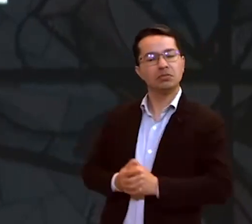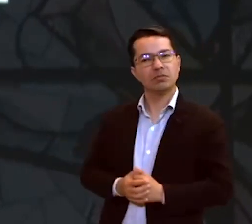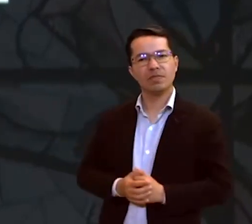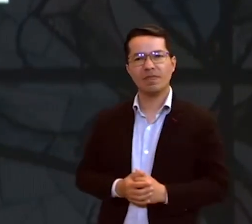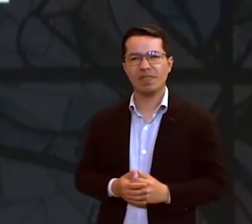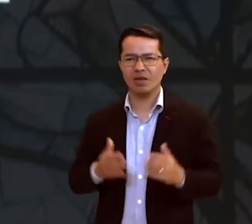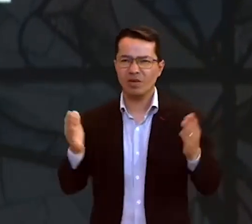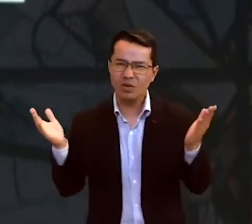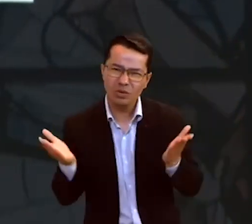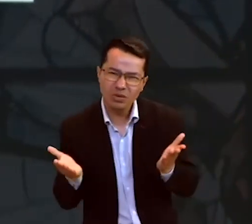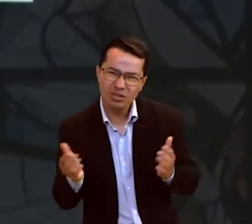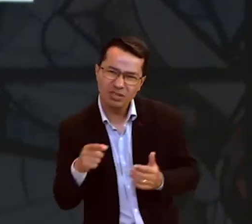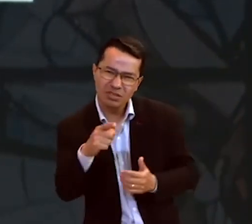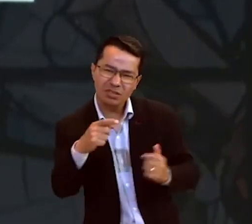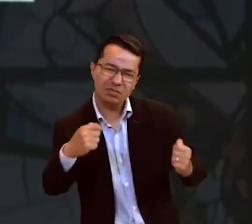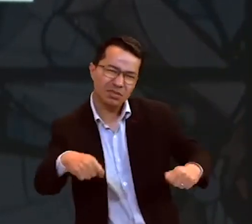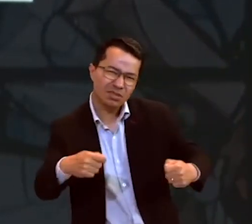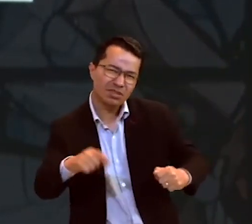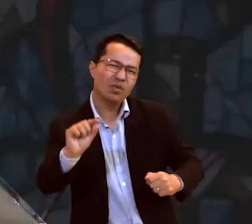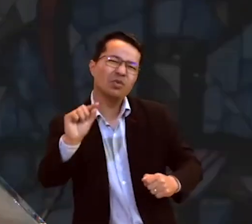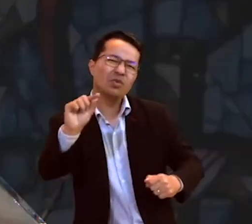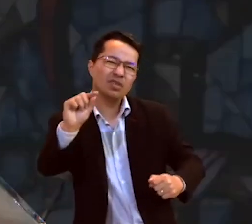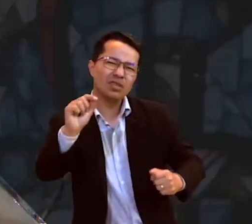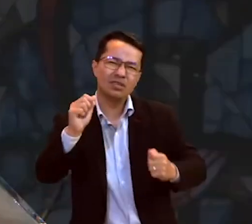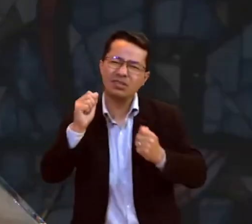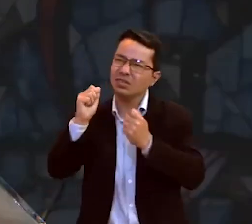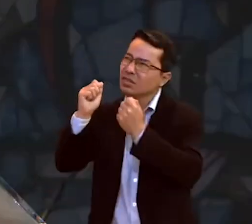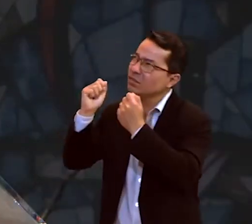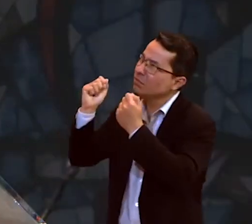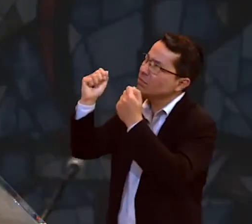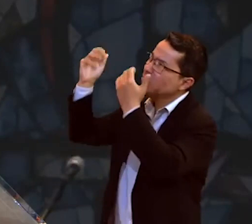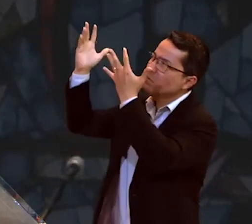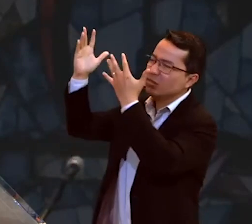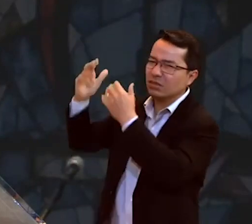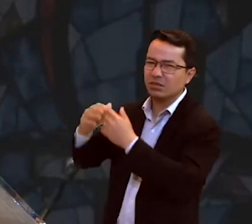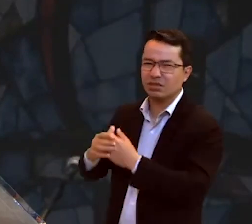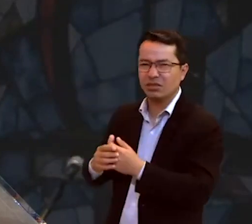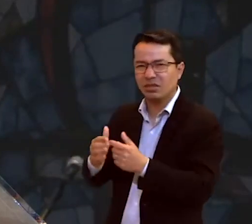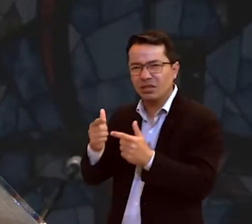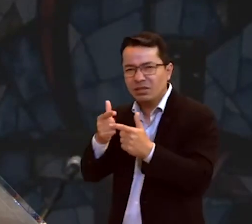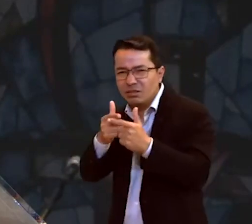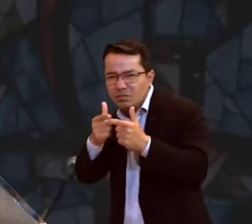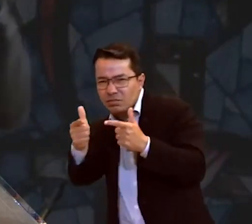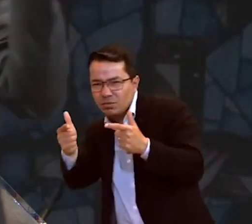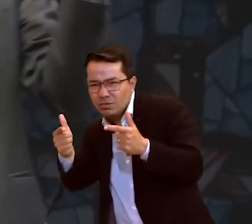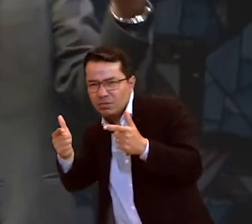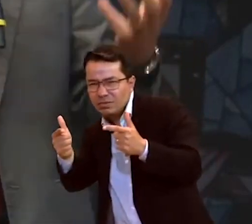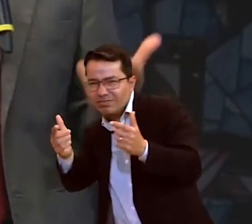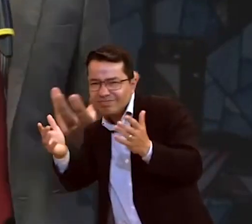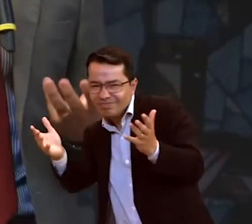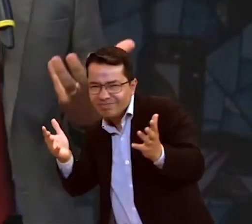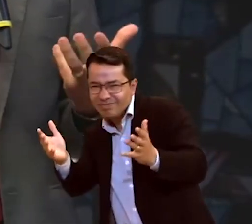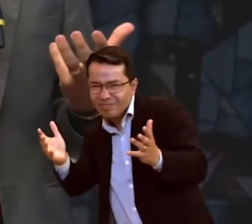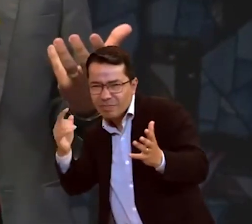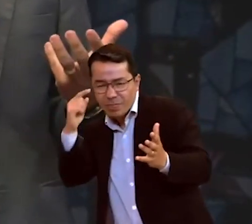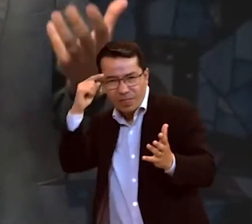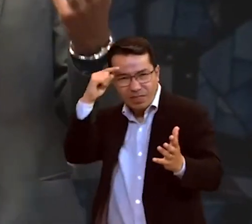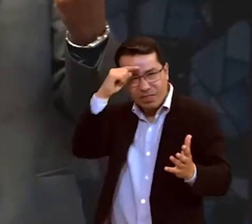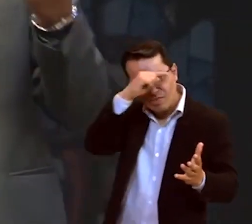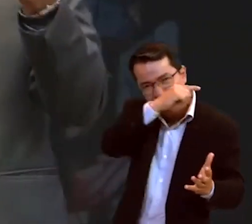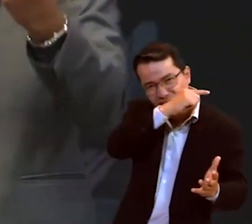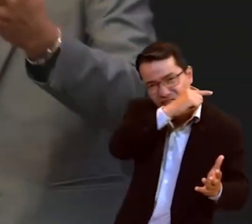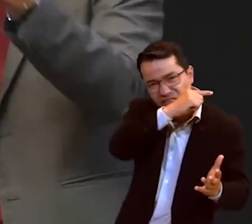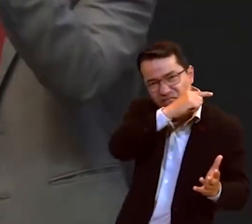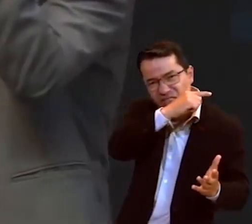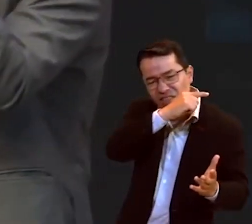precisa apresentar nessa manhã, Deus? Quais são os problemas que você está enfrentando? Quais são as dificuldades que